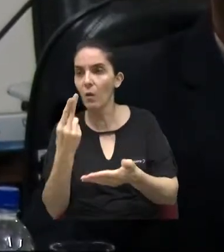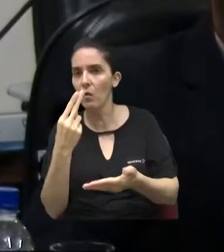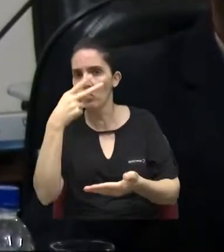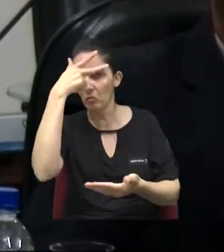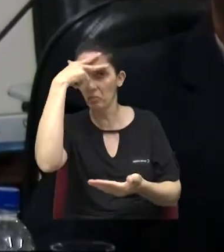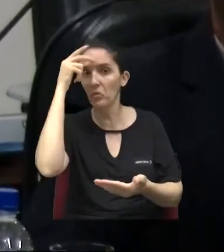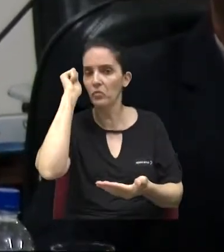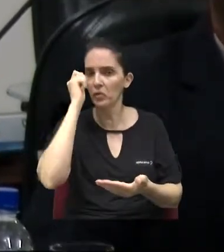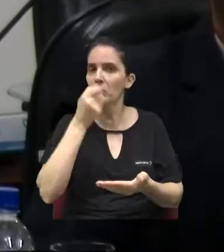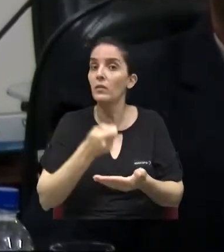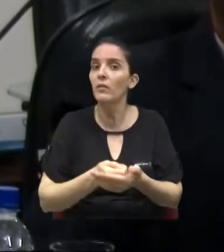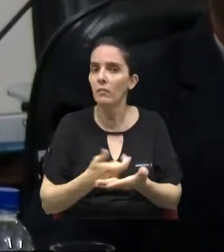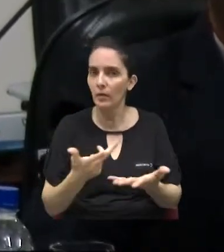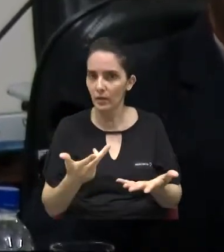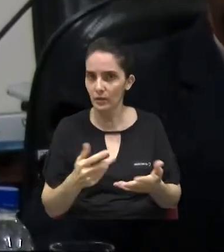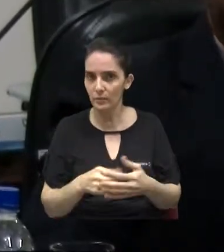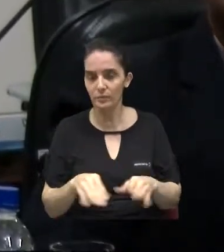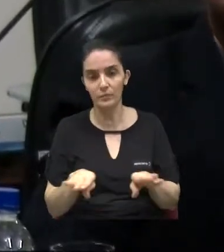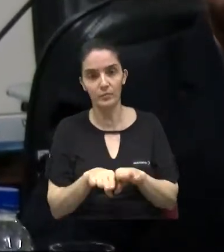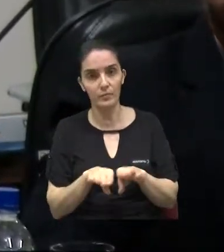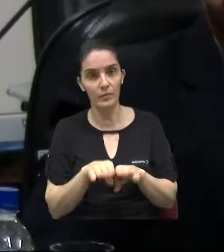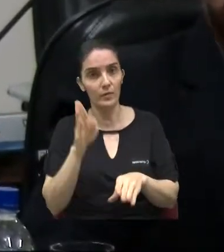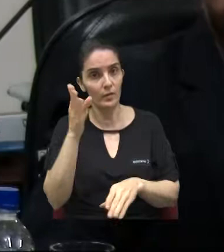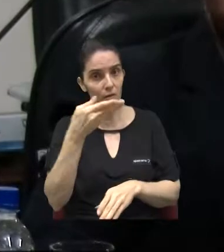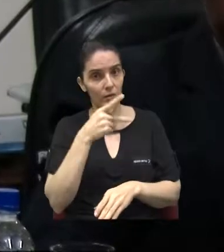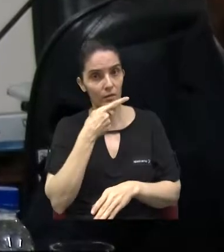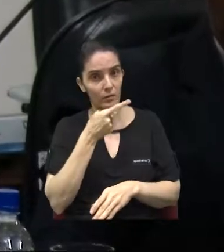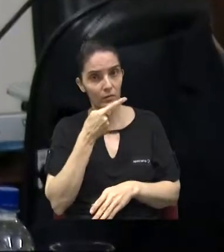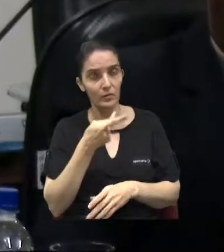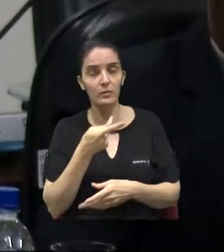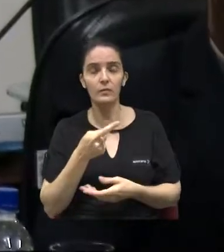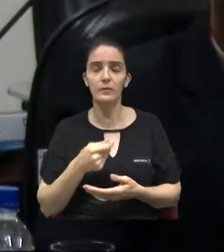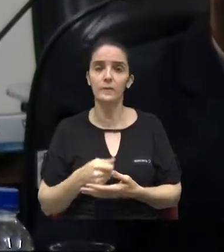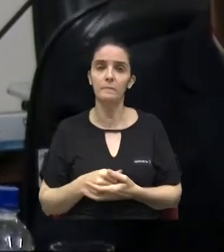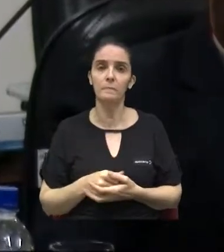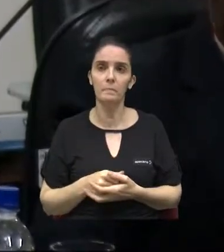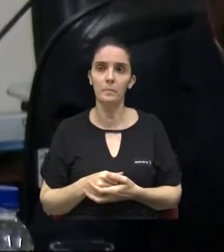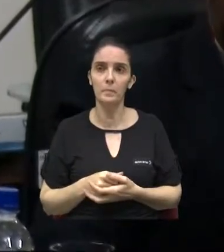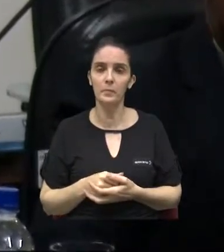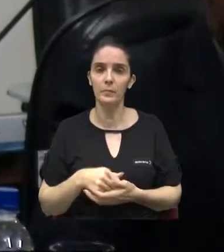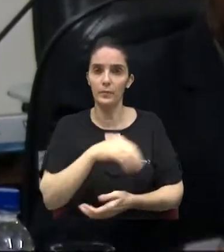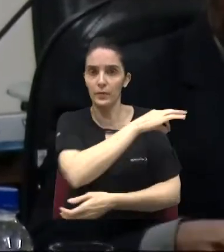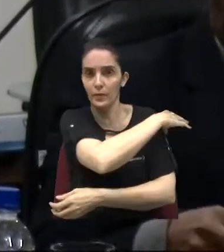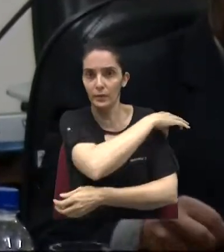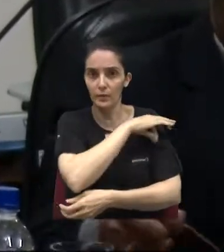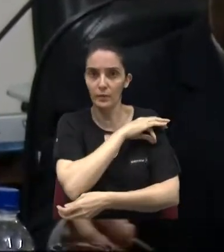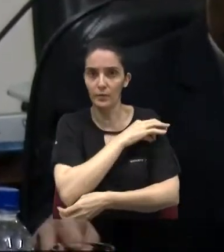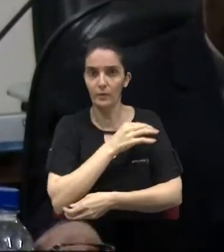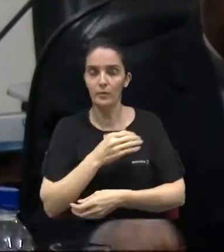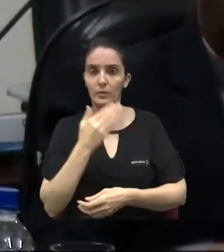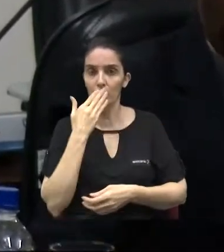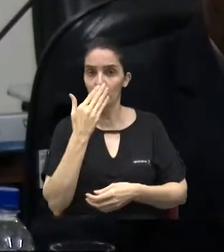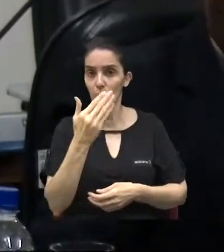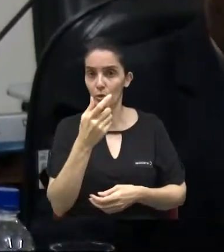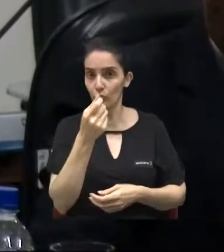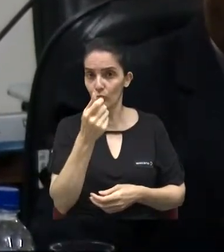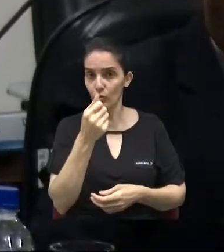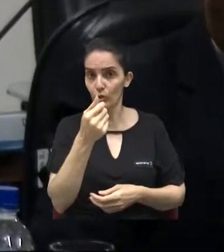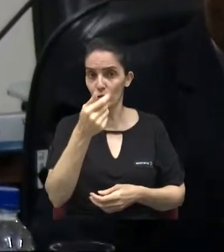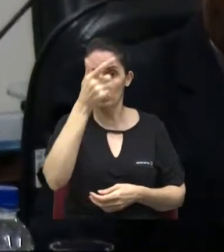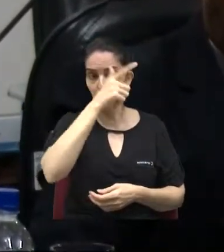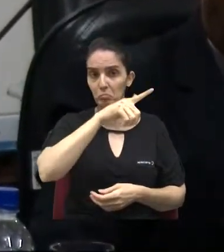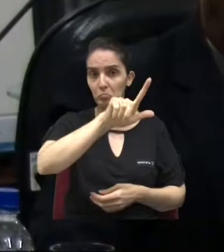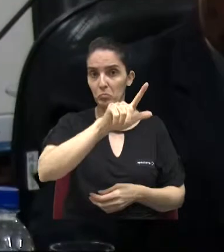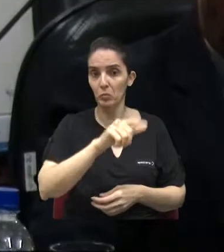isso, já se ventilou na cidade também que o prefeito está buscando empréstimo para